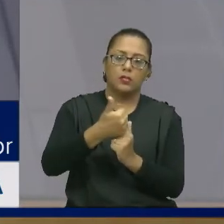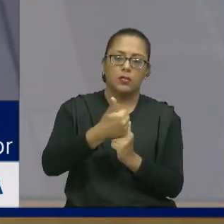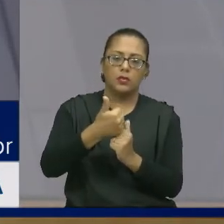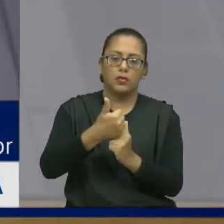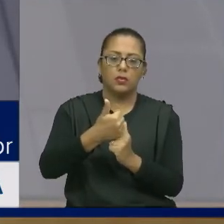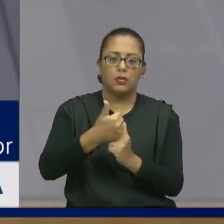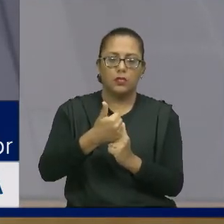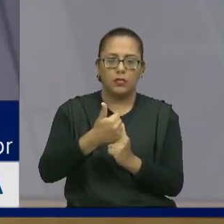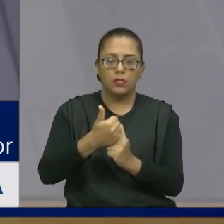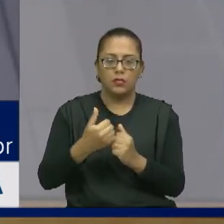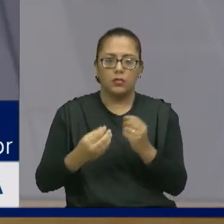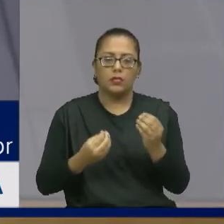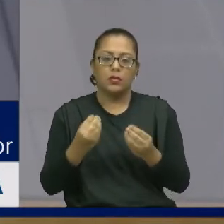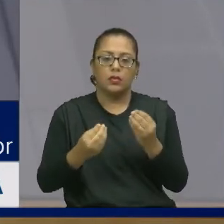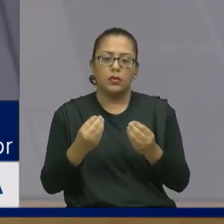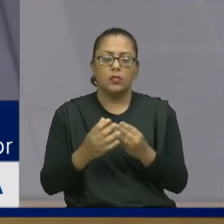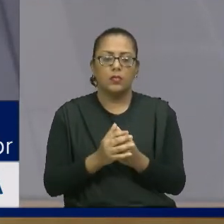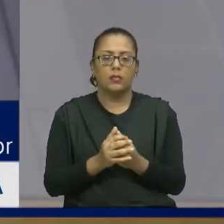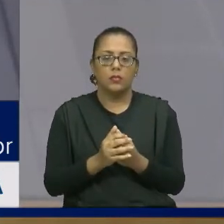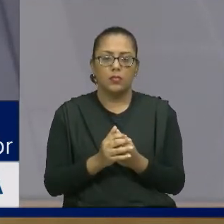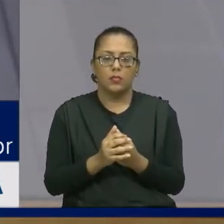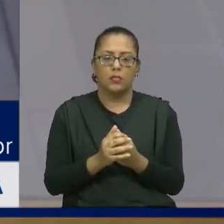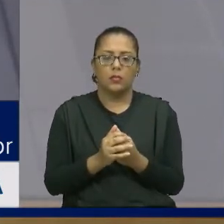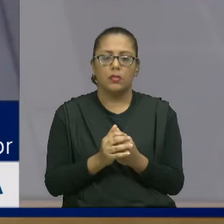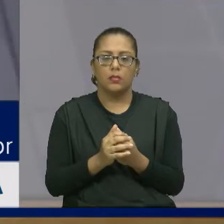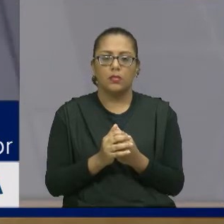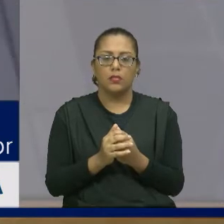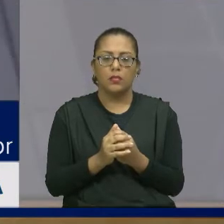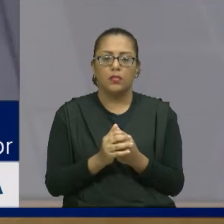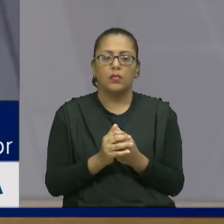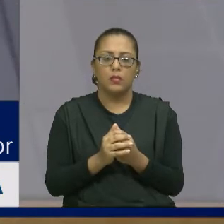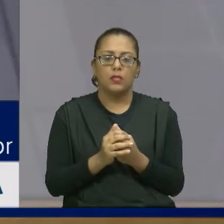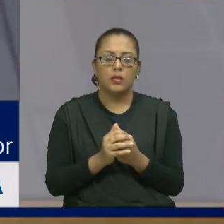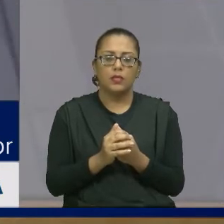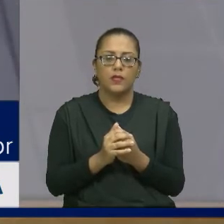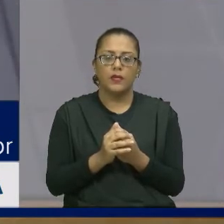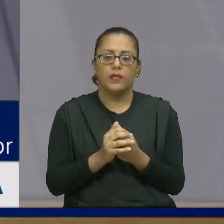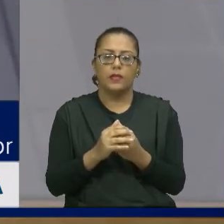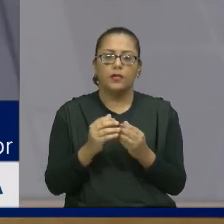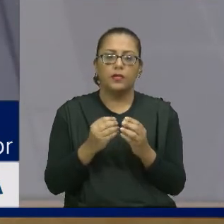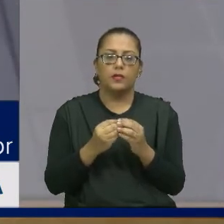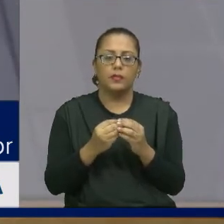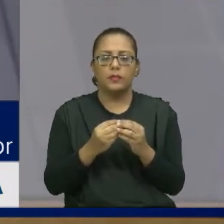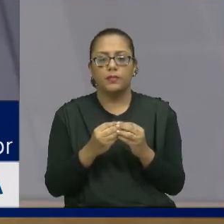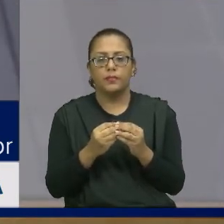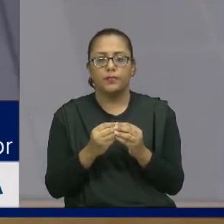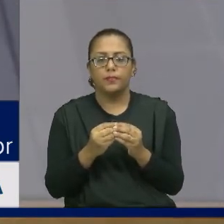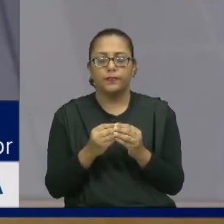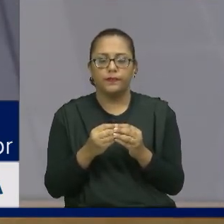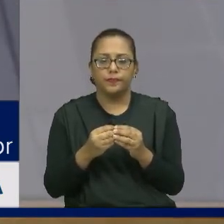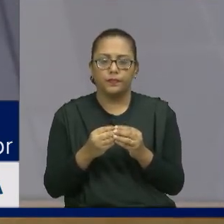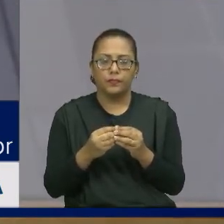seguinte forma. Primeiro, um conselheiro servidor público municipal.